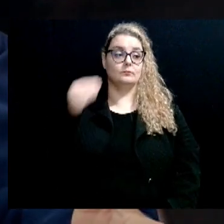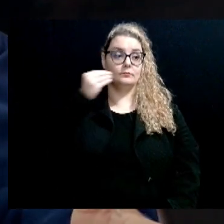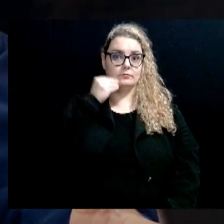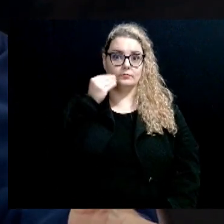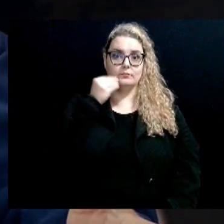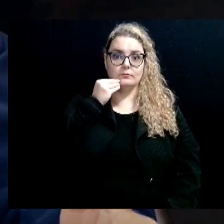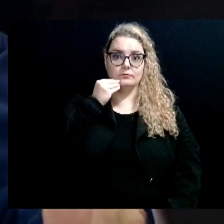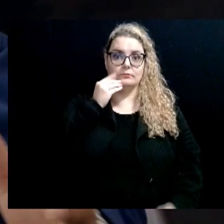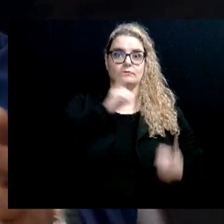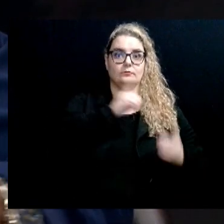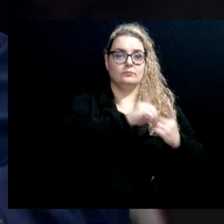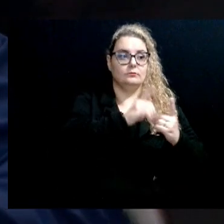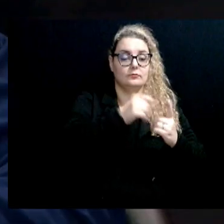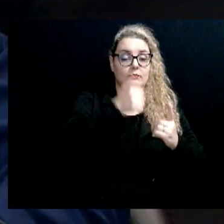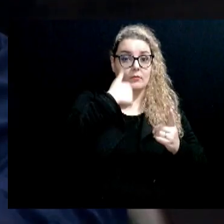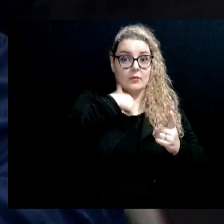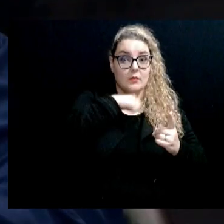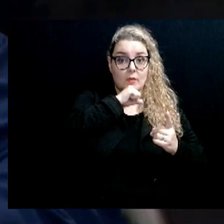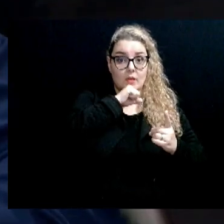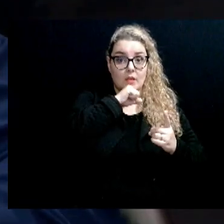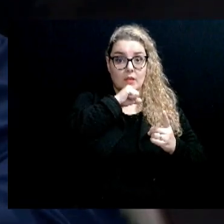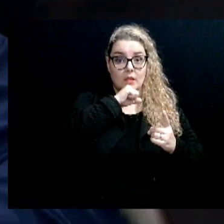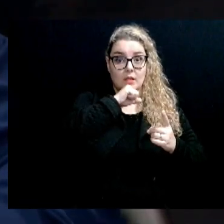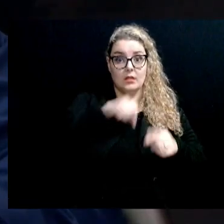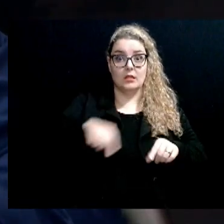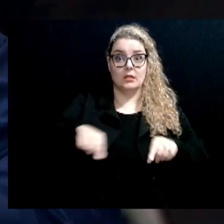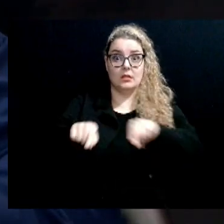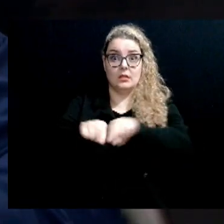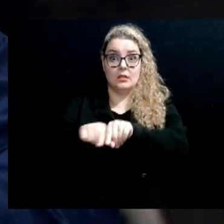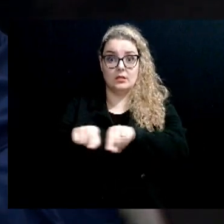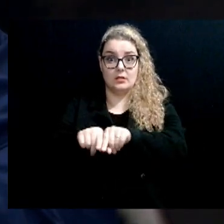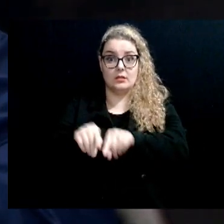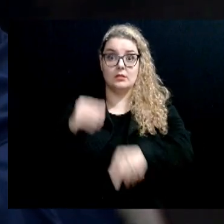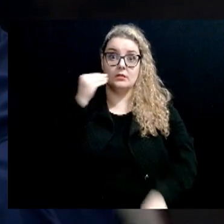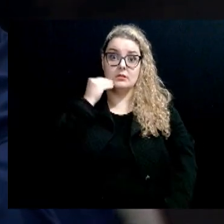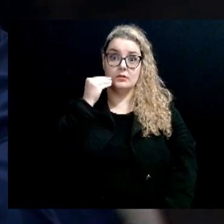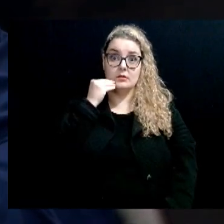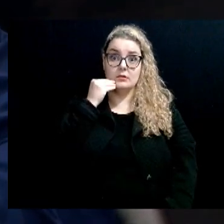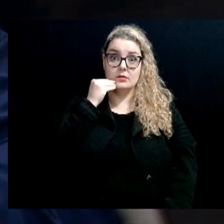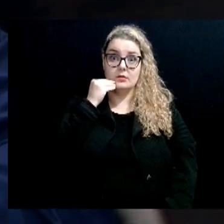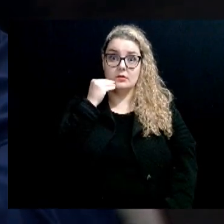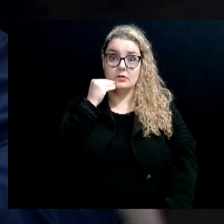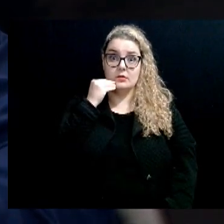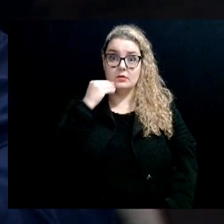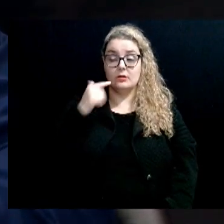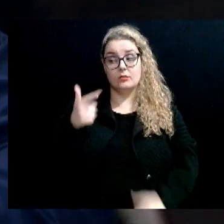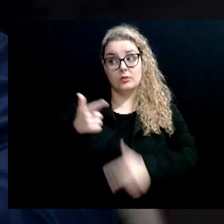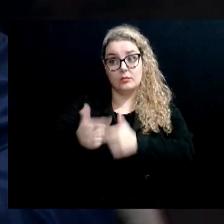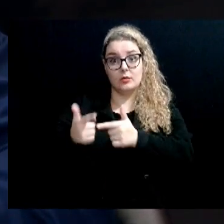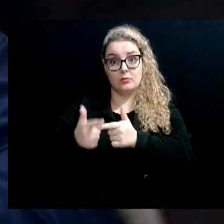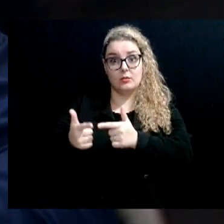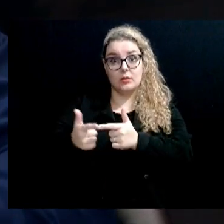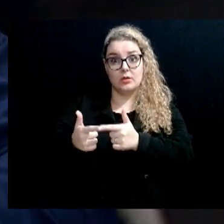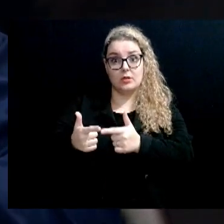mãe e também tentando não ser submetido à agressão do pai. Então